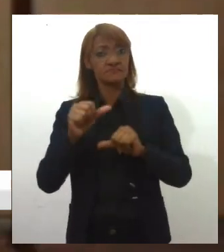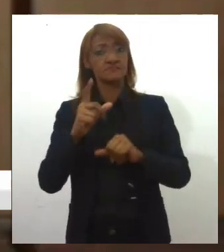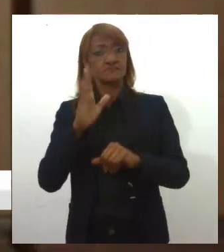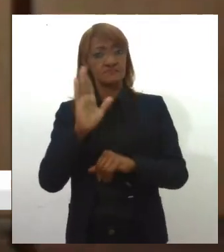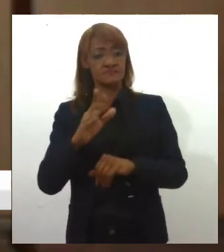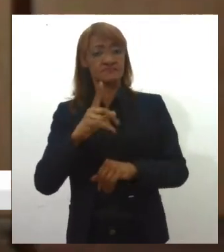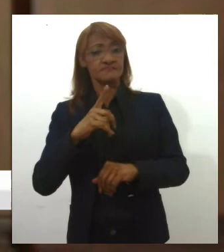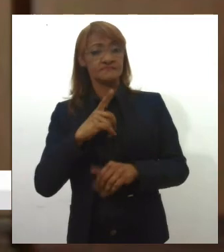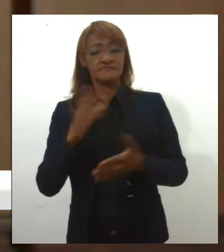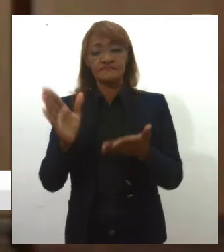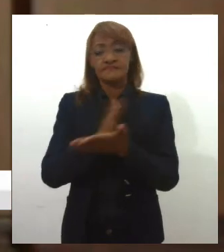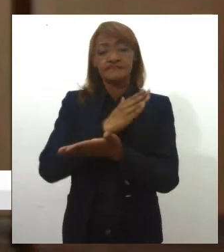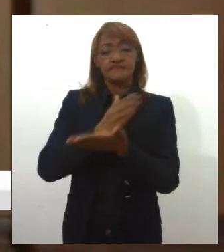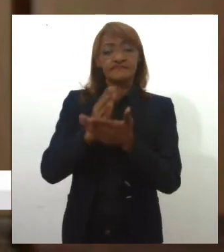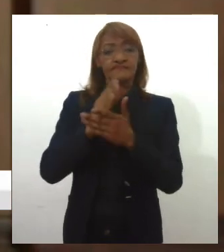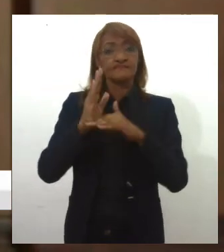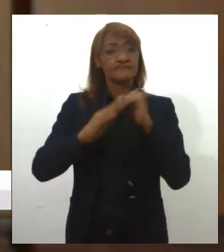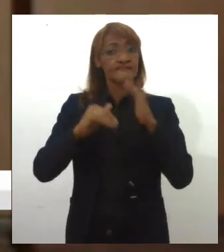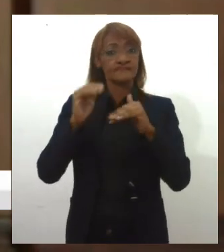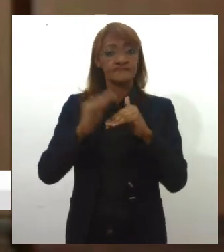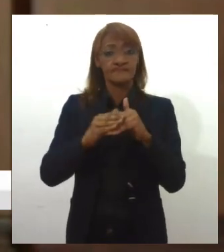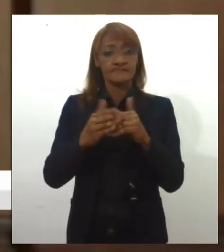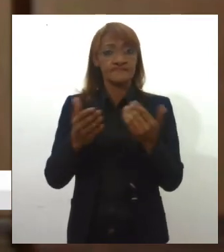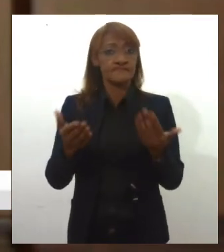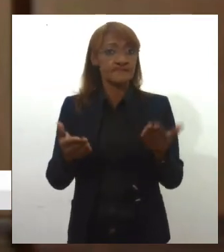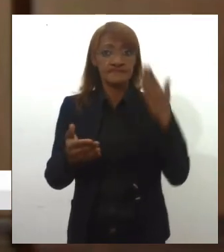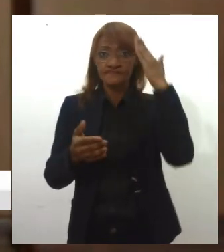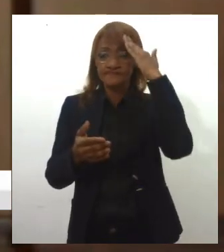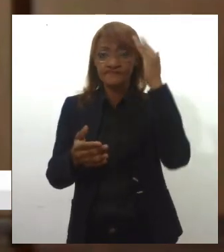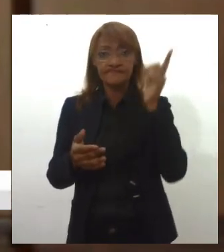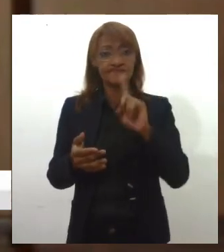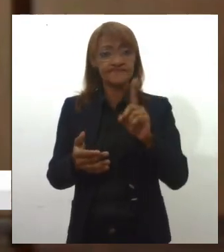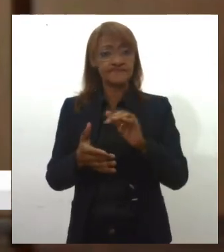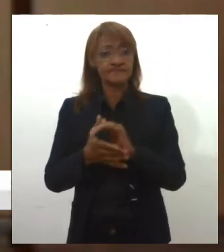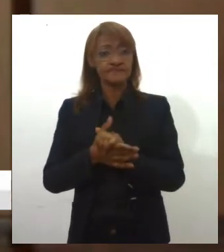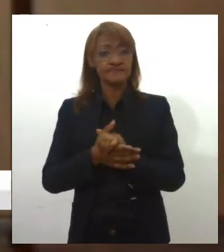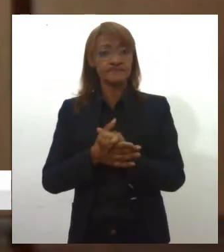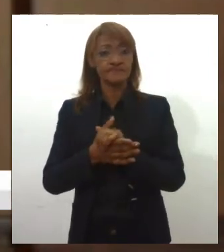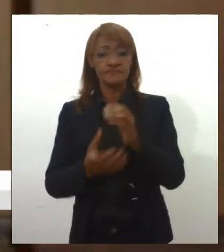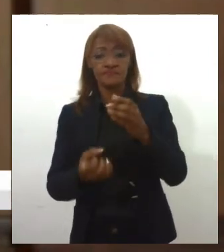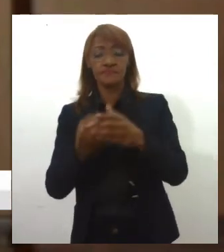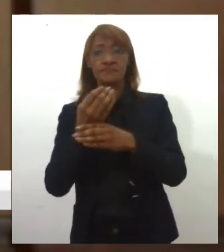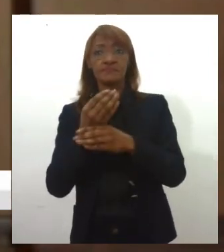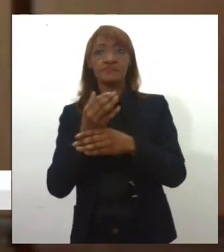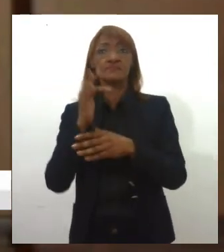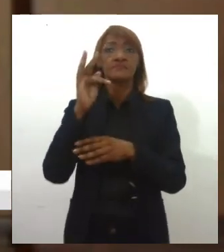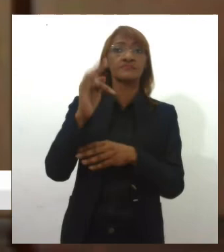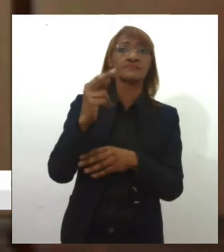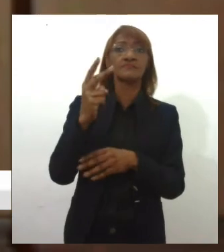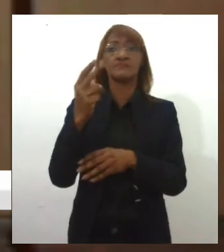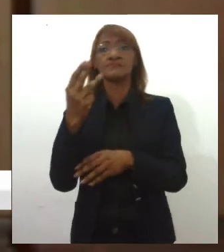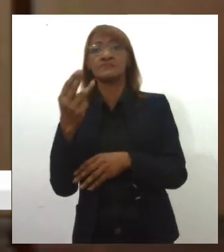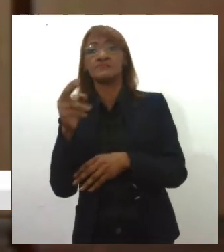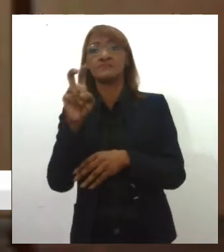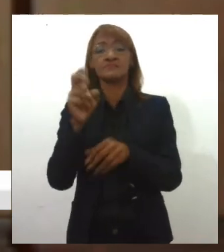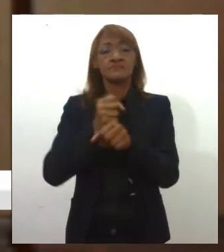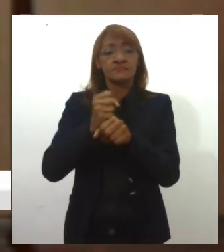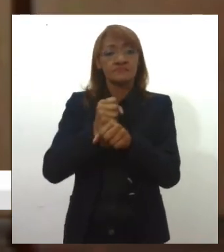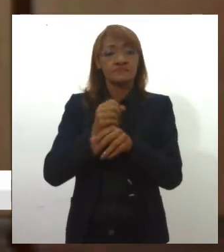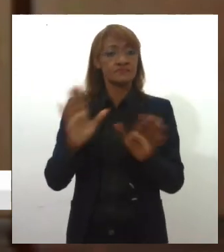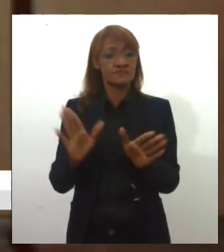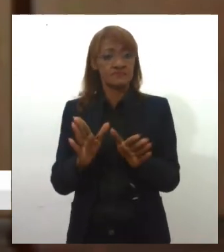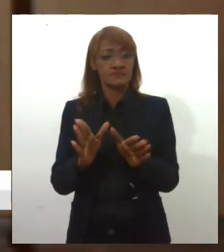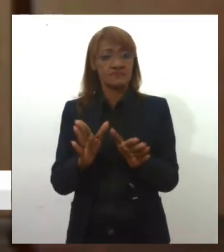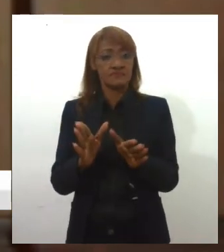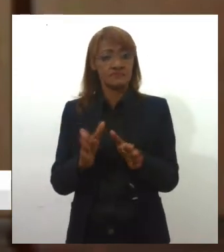Tem profissões que a gente nem imagina que surgirão daqui a 2, 3, 5 anos. Eu não estou falando de muito tempo,